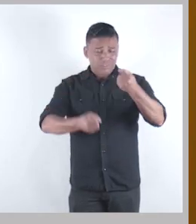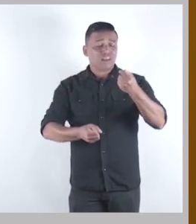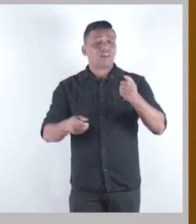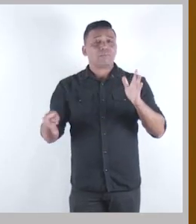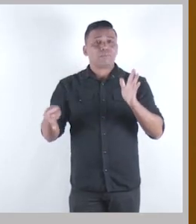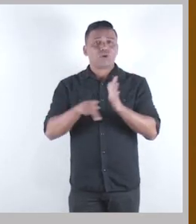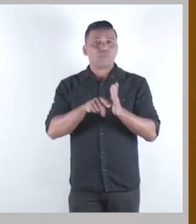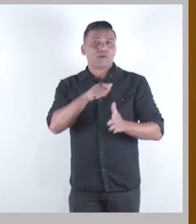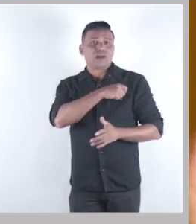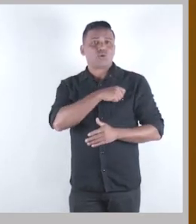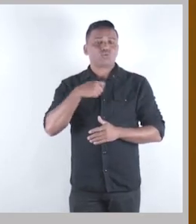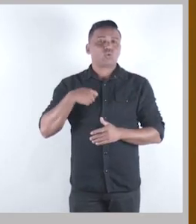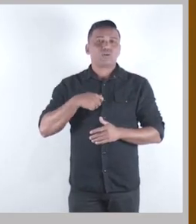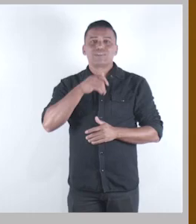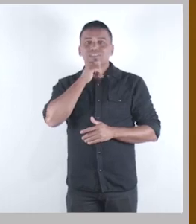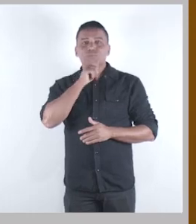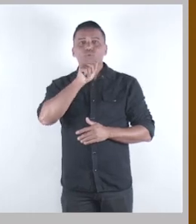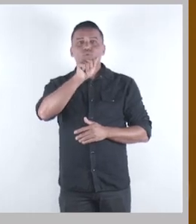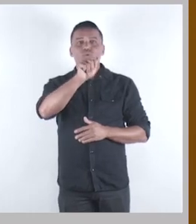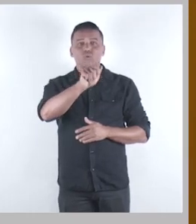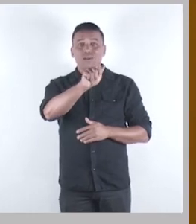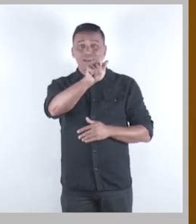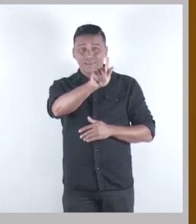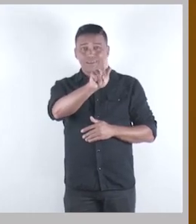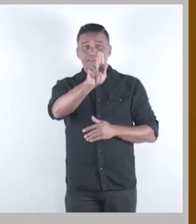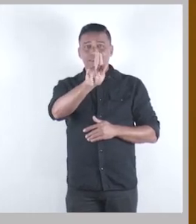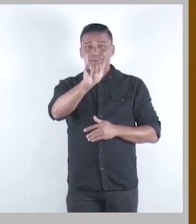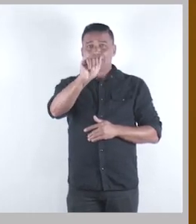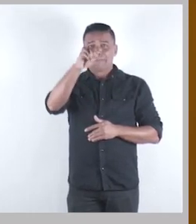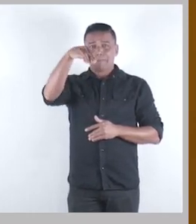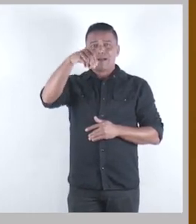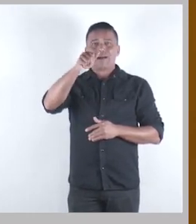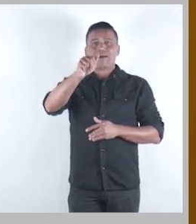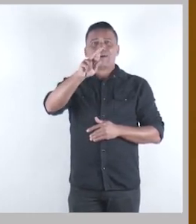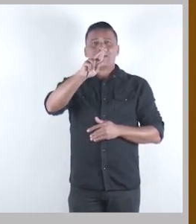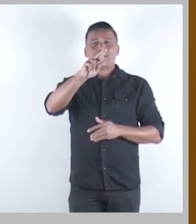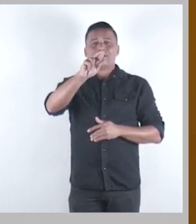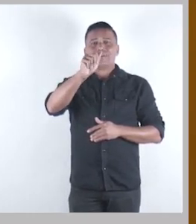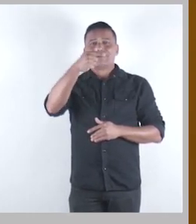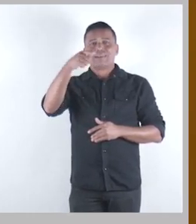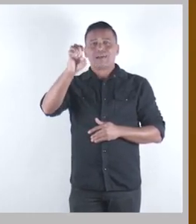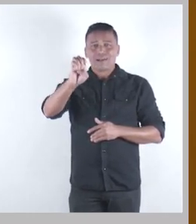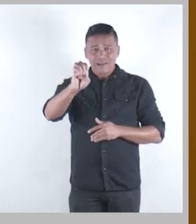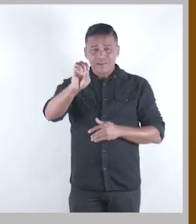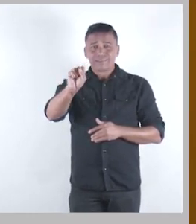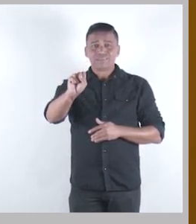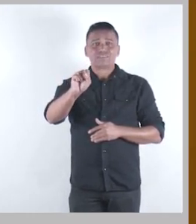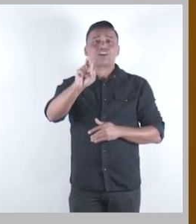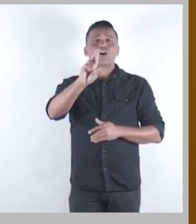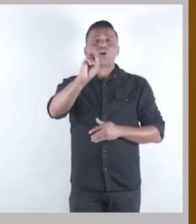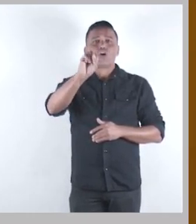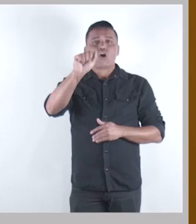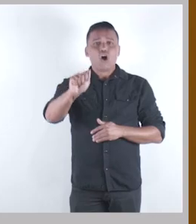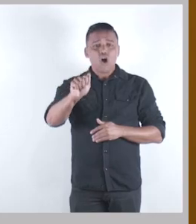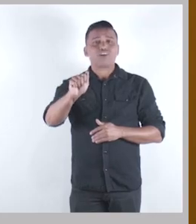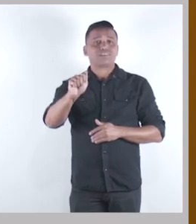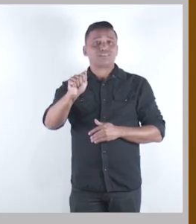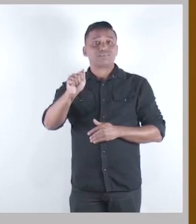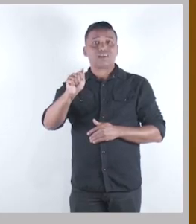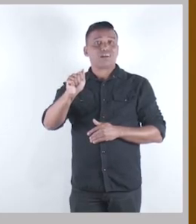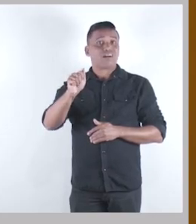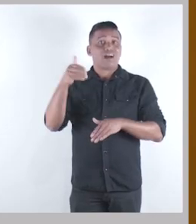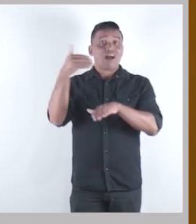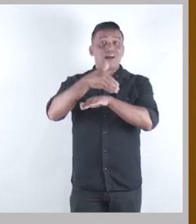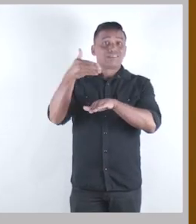né, como o próprio Guimarães Rosa, que pode alcançar um número maior de leitores aí em Moçambique. Então,